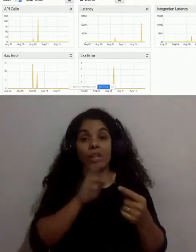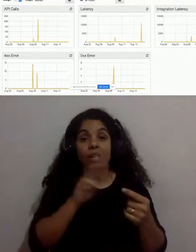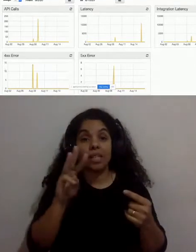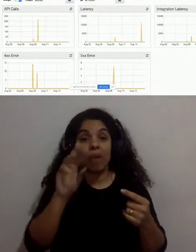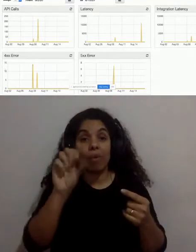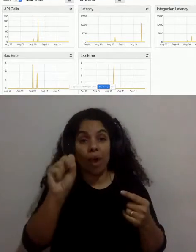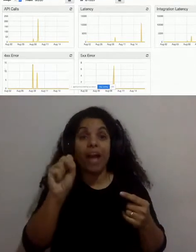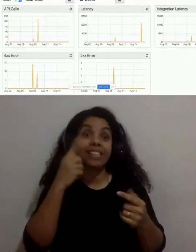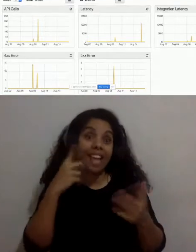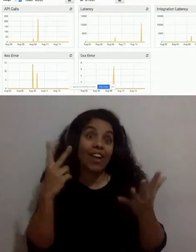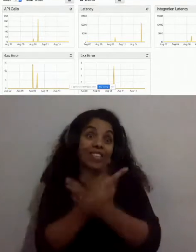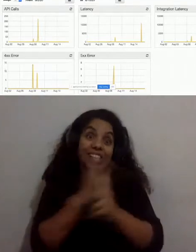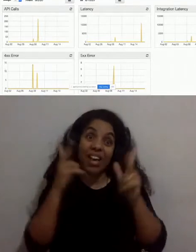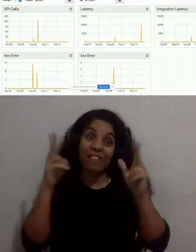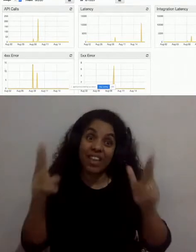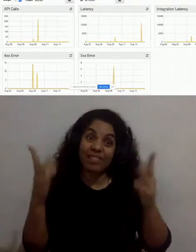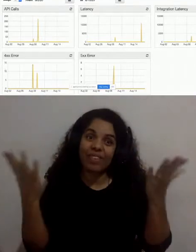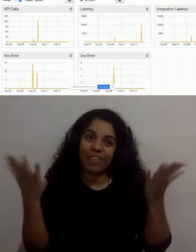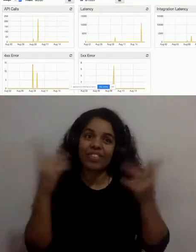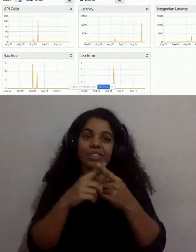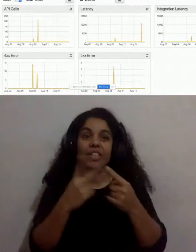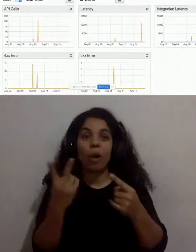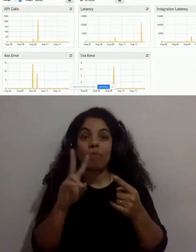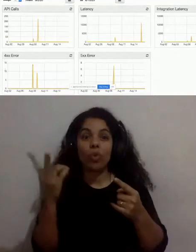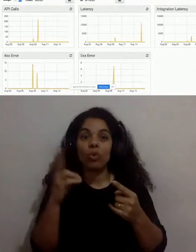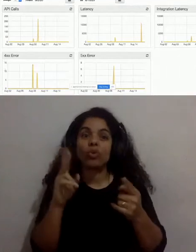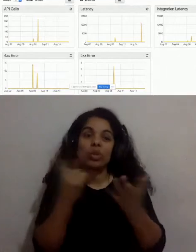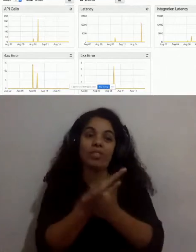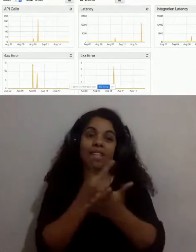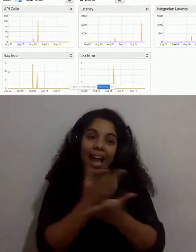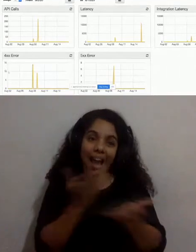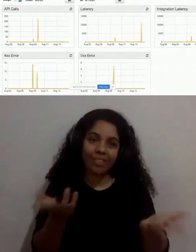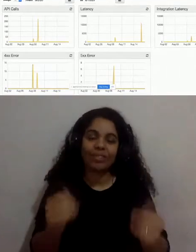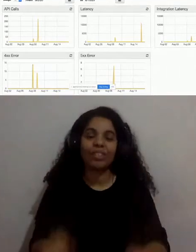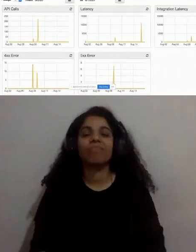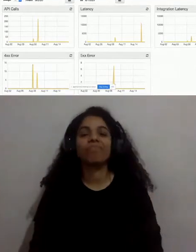que acontecer a mesma coisa, senão um dos dois está errado.